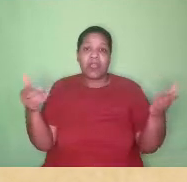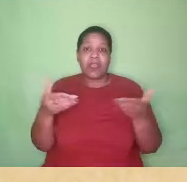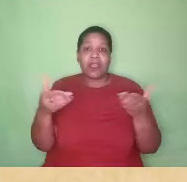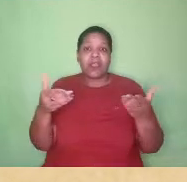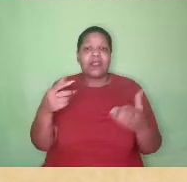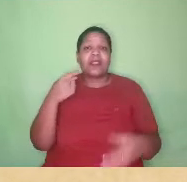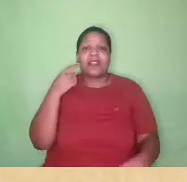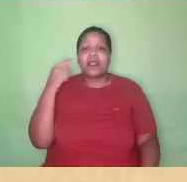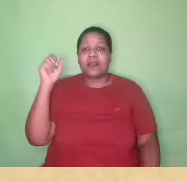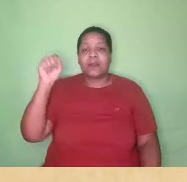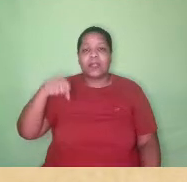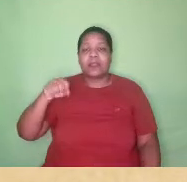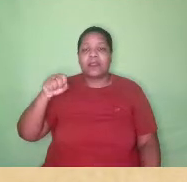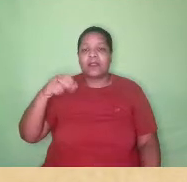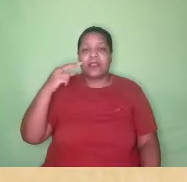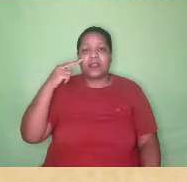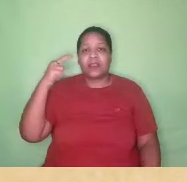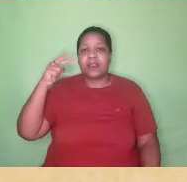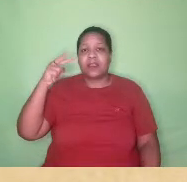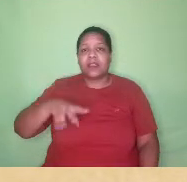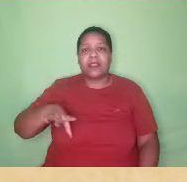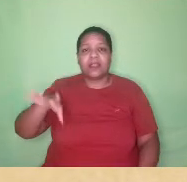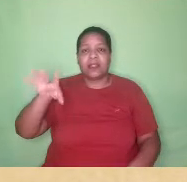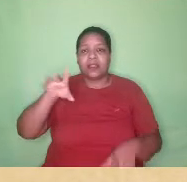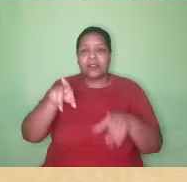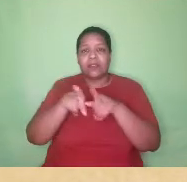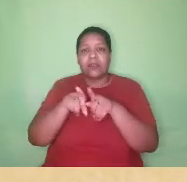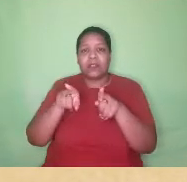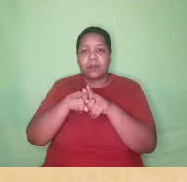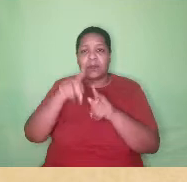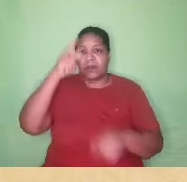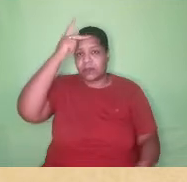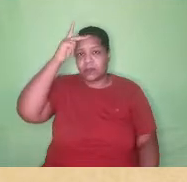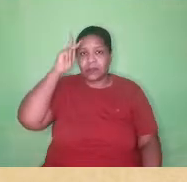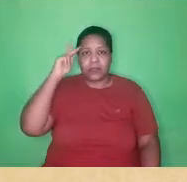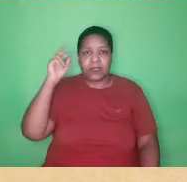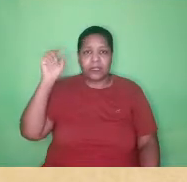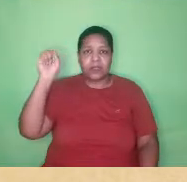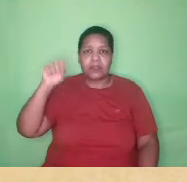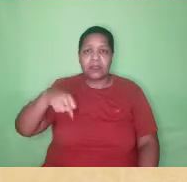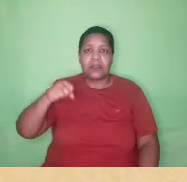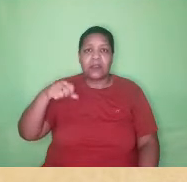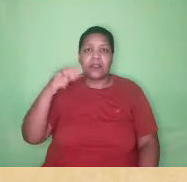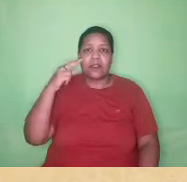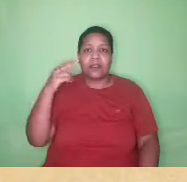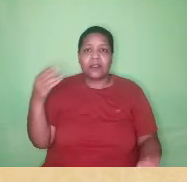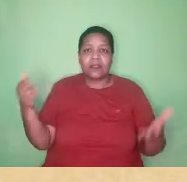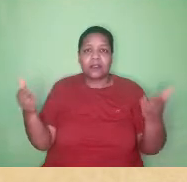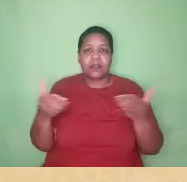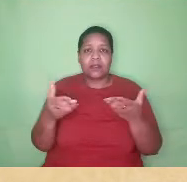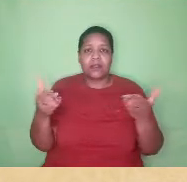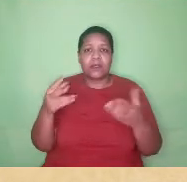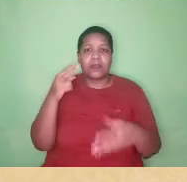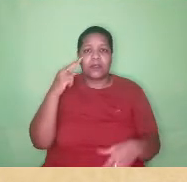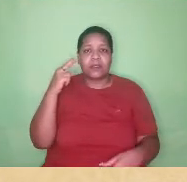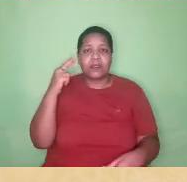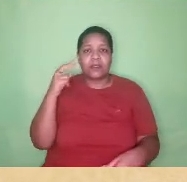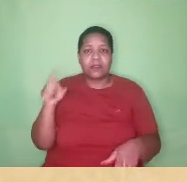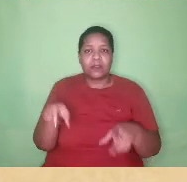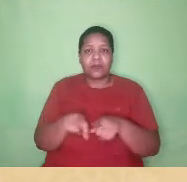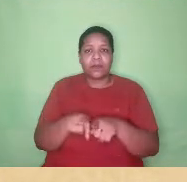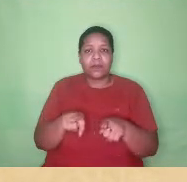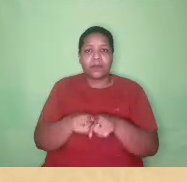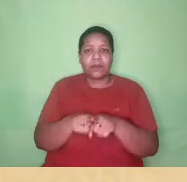brasileira, ele é muito mais fruto do nosso período de pós-emancipação do que necessariamente só do